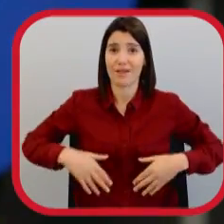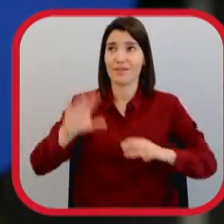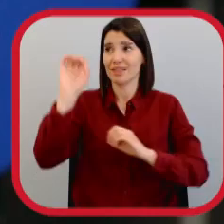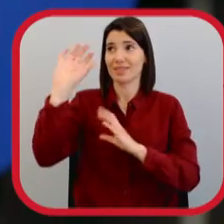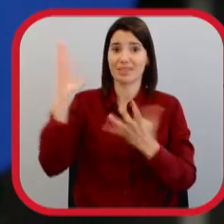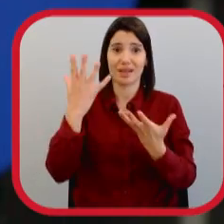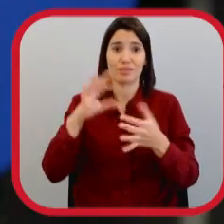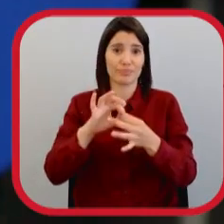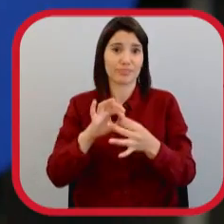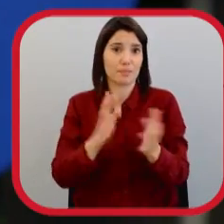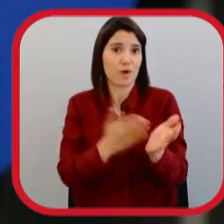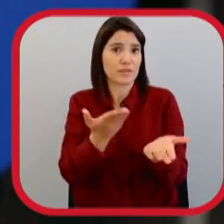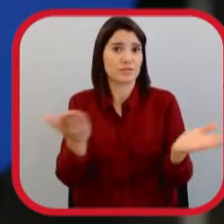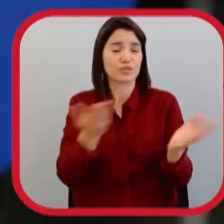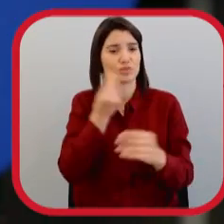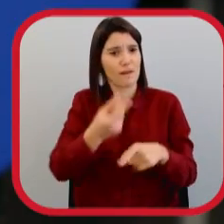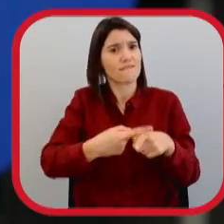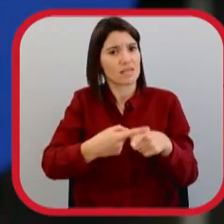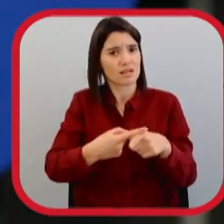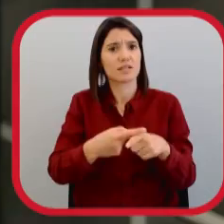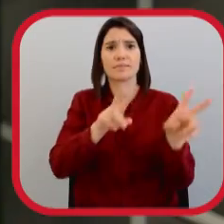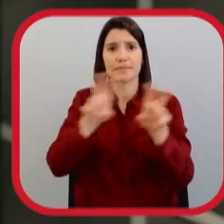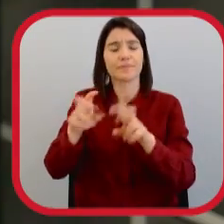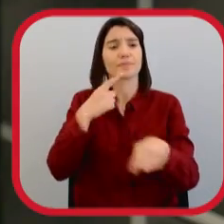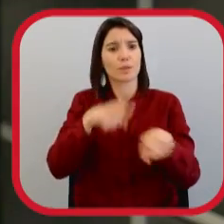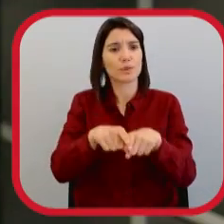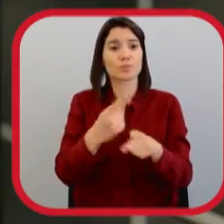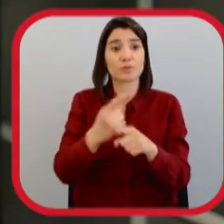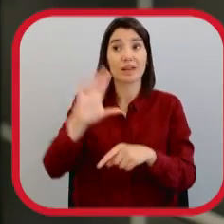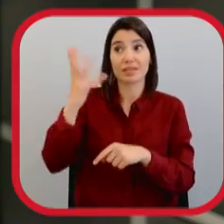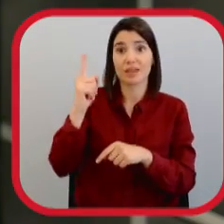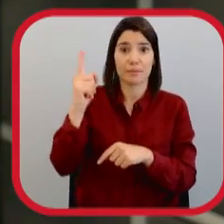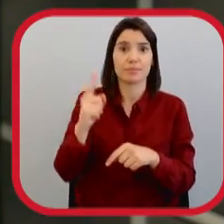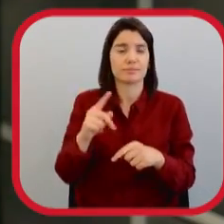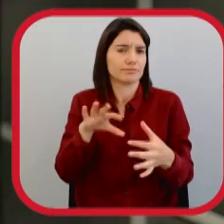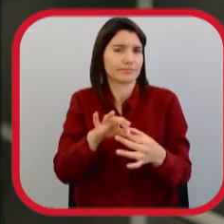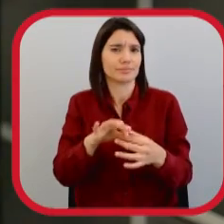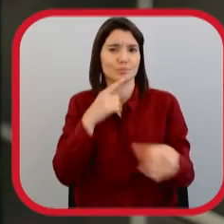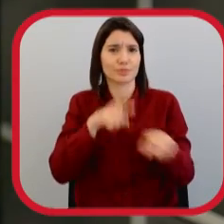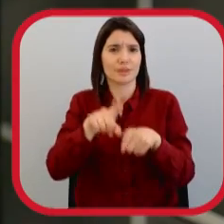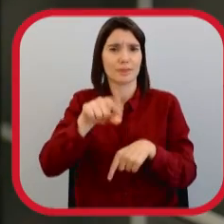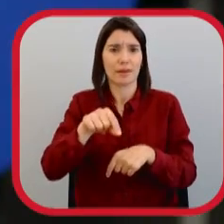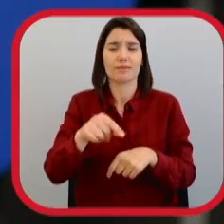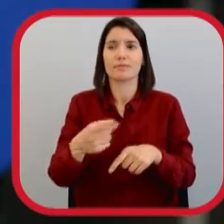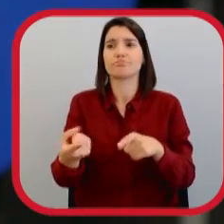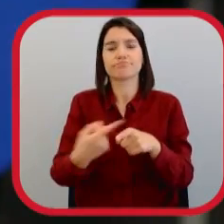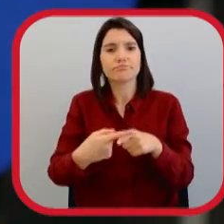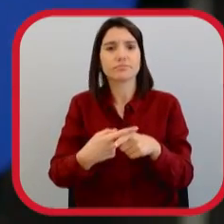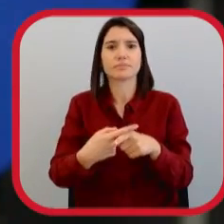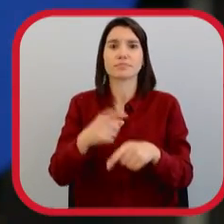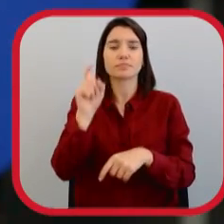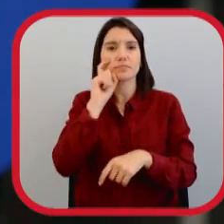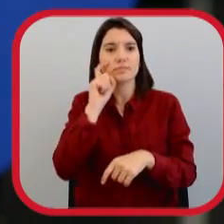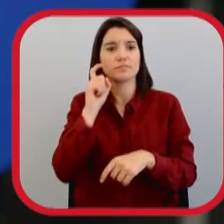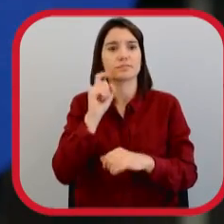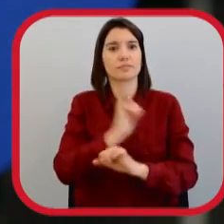climáticas vêm mostrar isso, por exemplo. Há jovens interessados em questões políticas, porque o clima é uma questão política também, não é? E